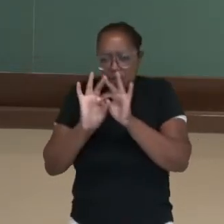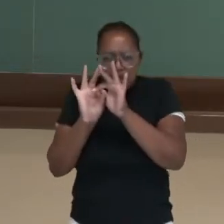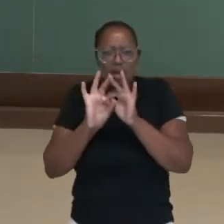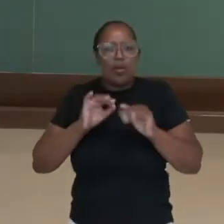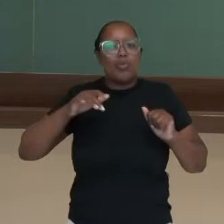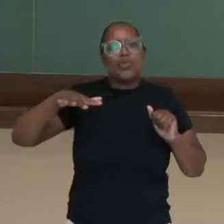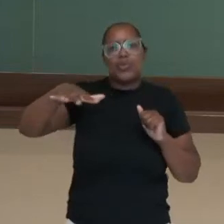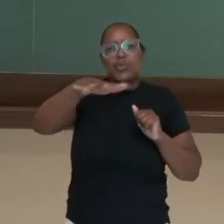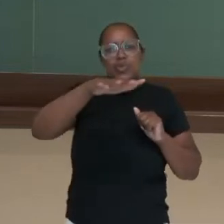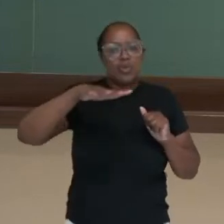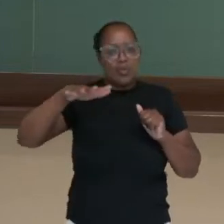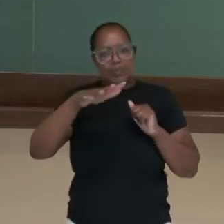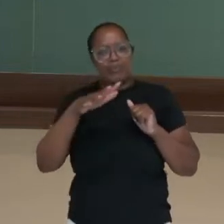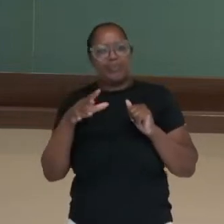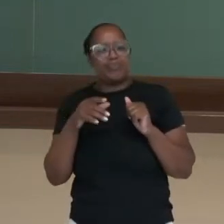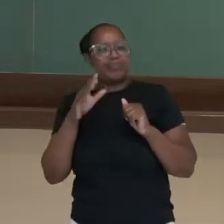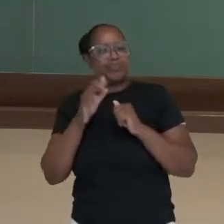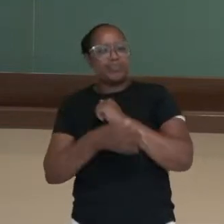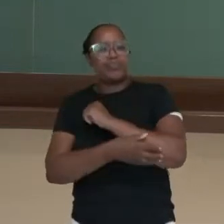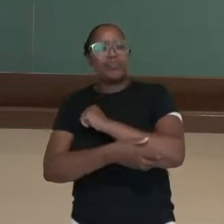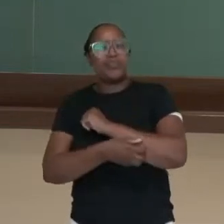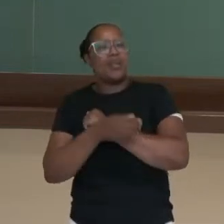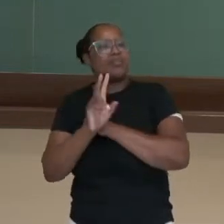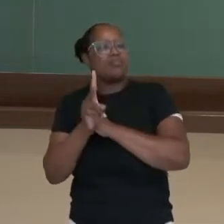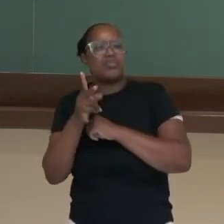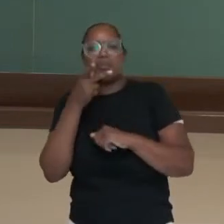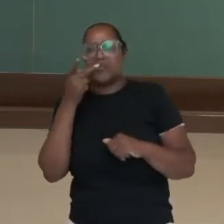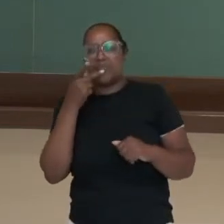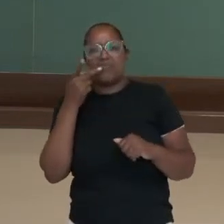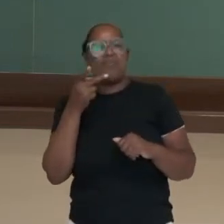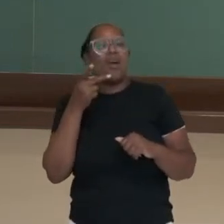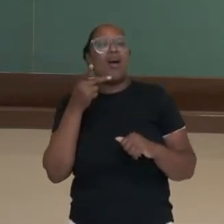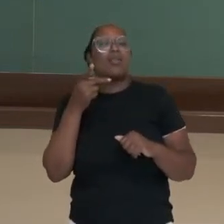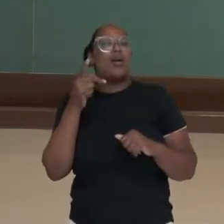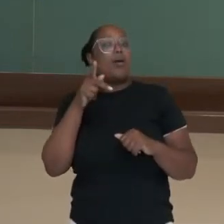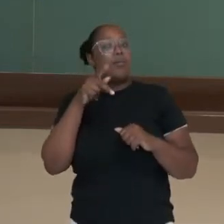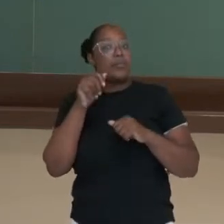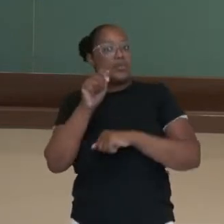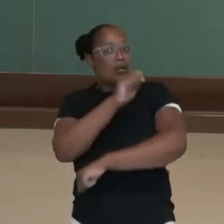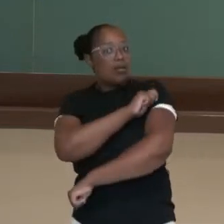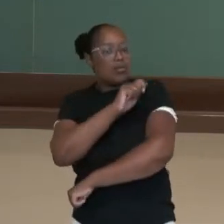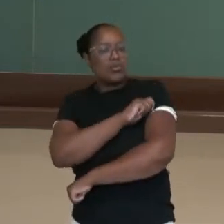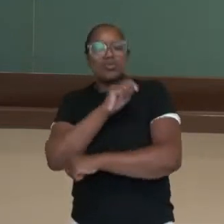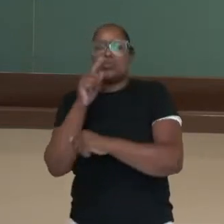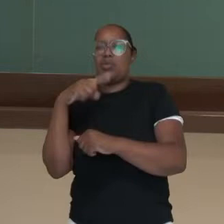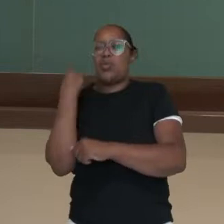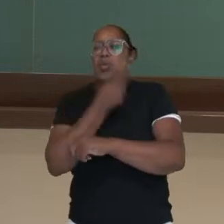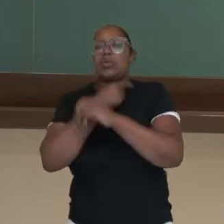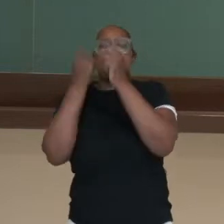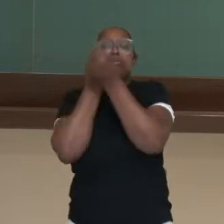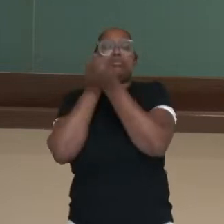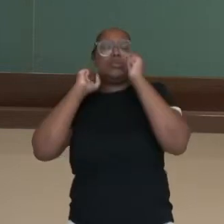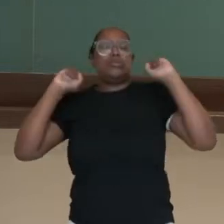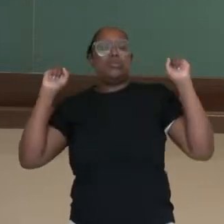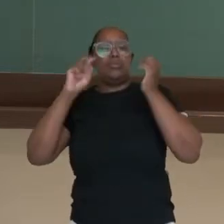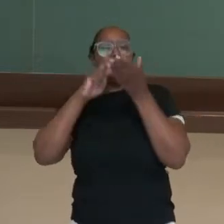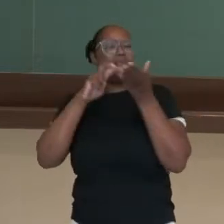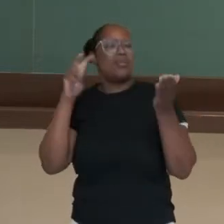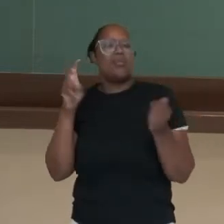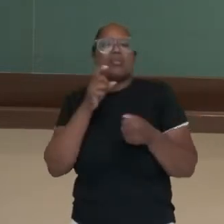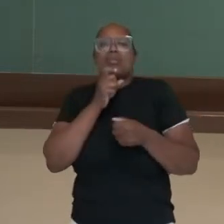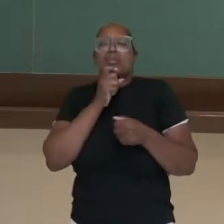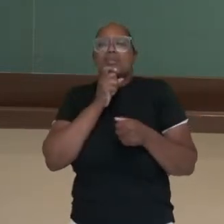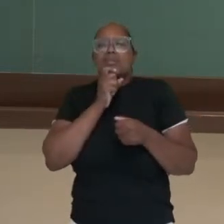assim, né? Sempre falo assim os meus alunos, quando a gente acorda de manhã, tá aquele frio, tenho certeza que